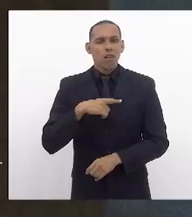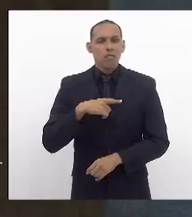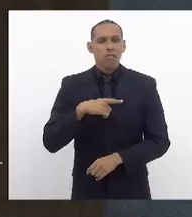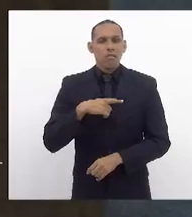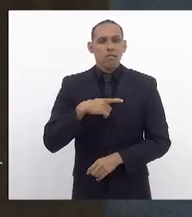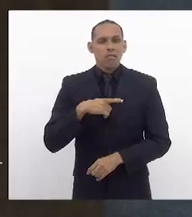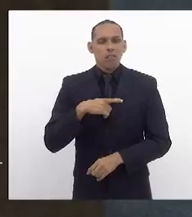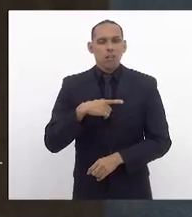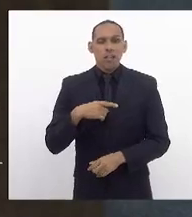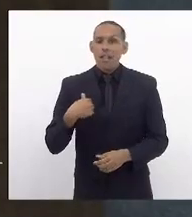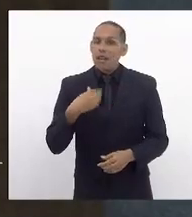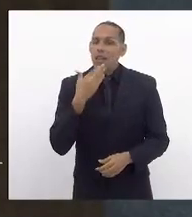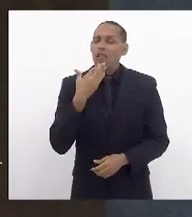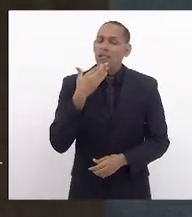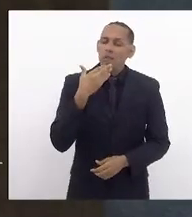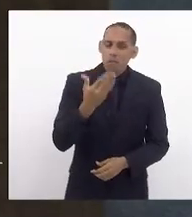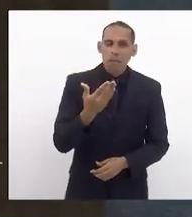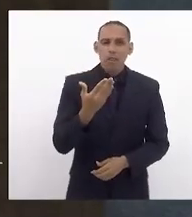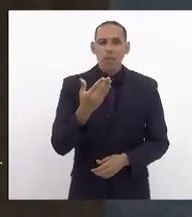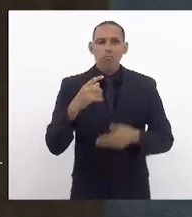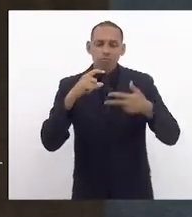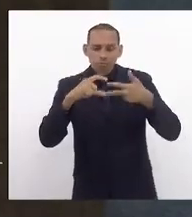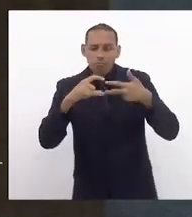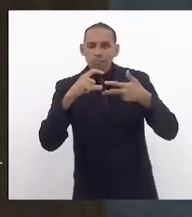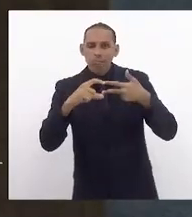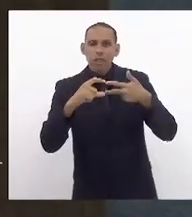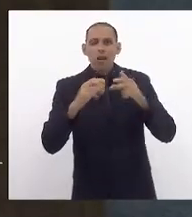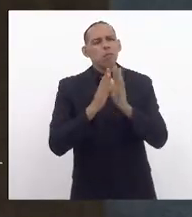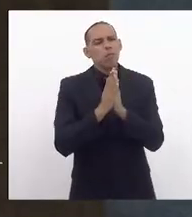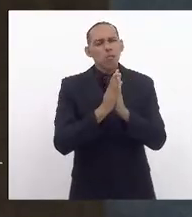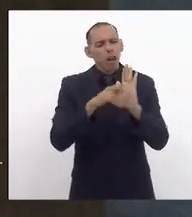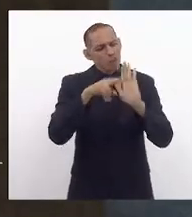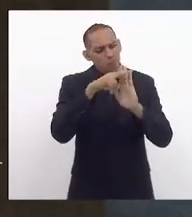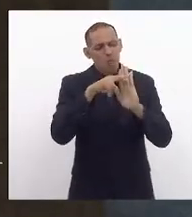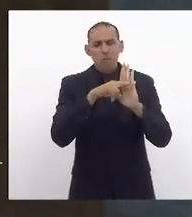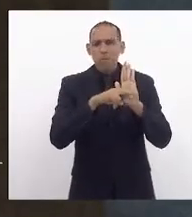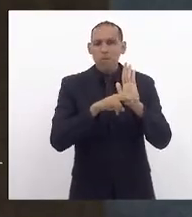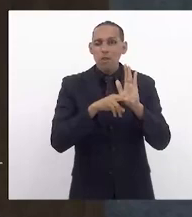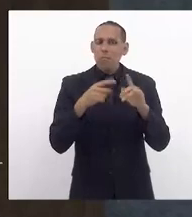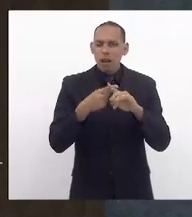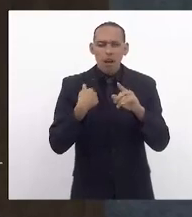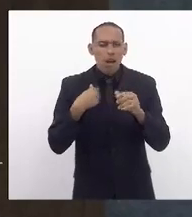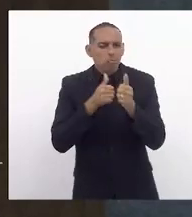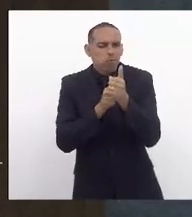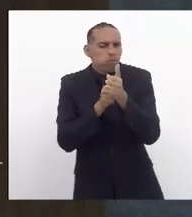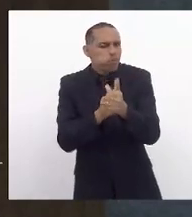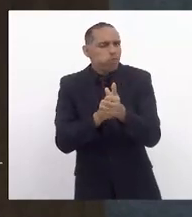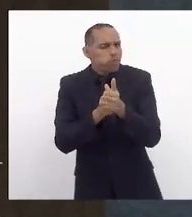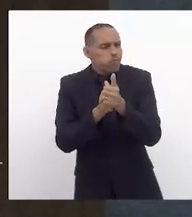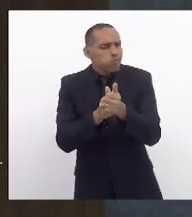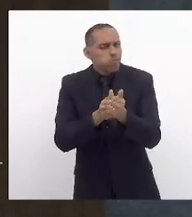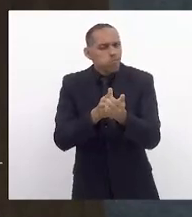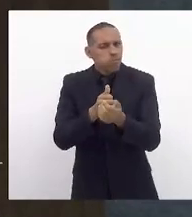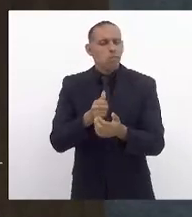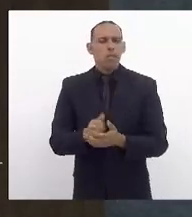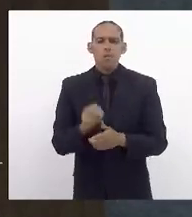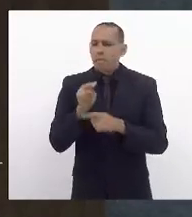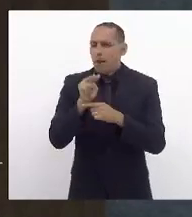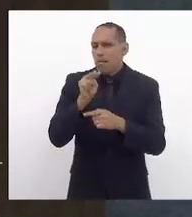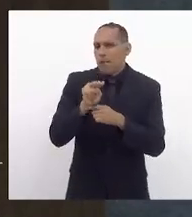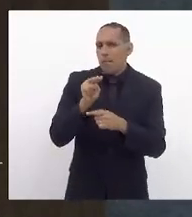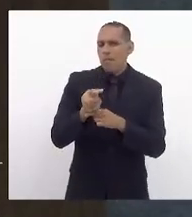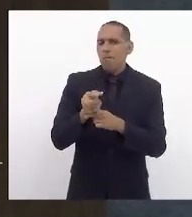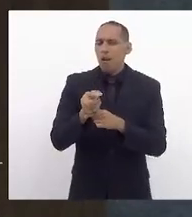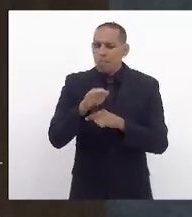doença, eu peço ao Poder Executivo que regulamente, porque eu vou acompanhar para e passo, eu